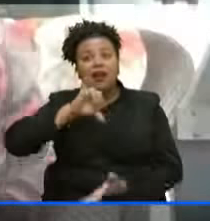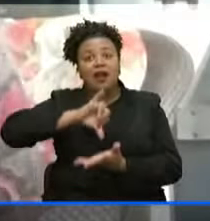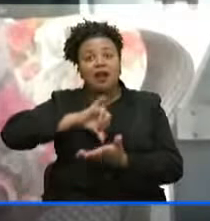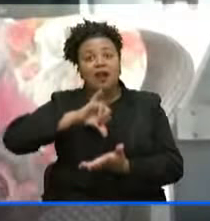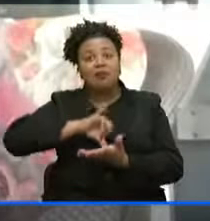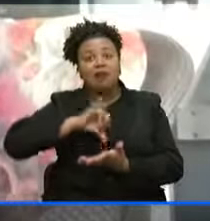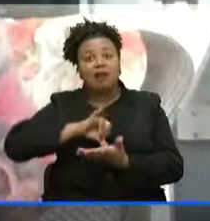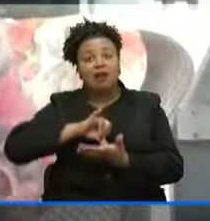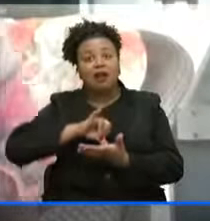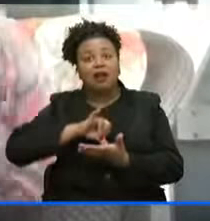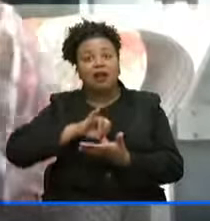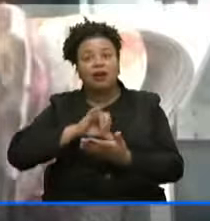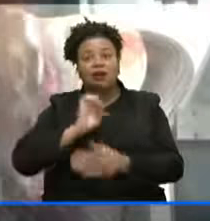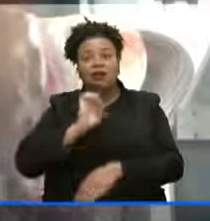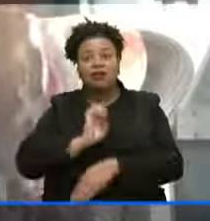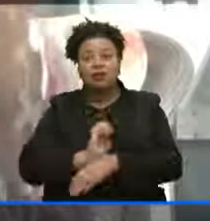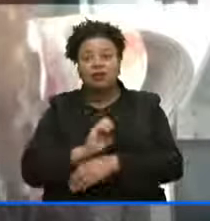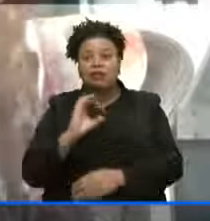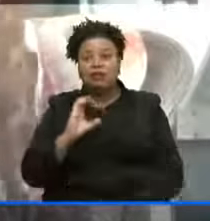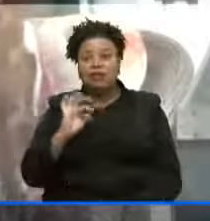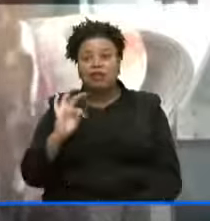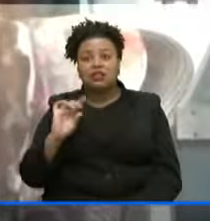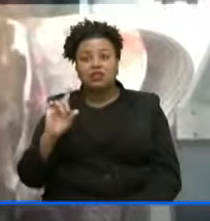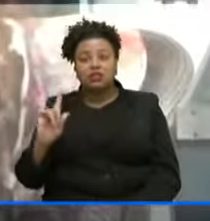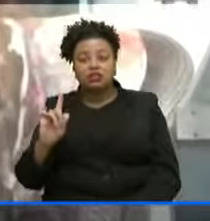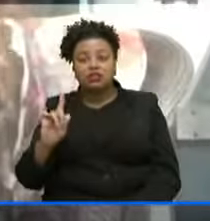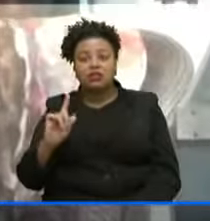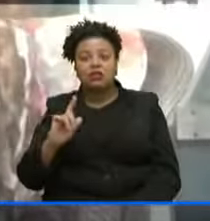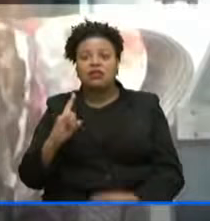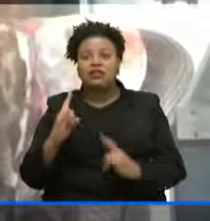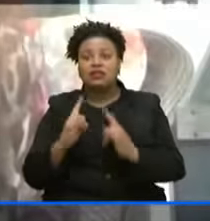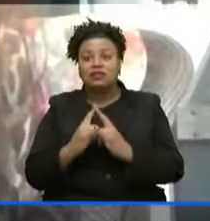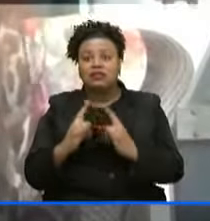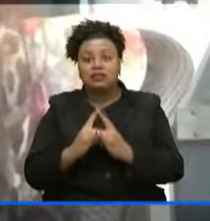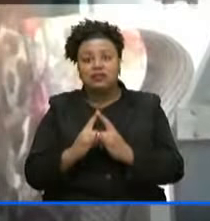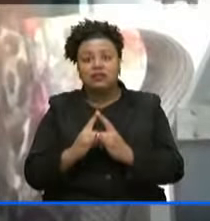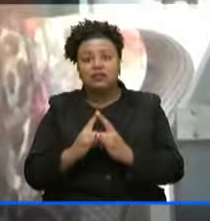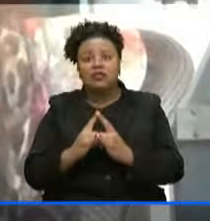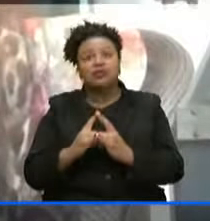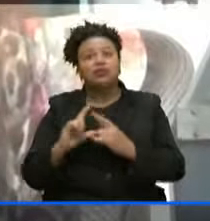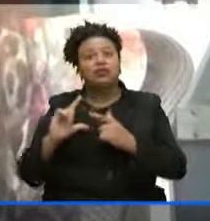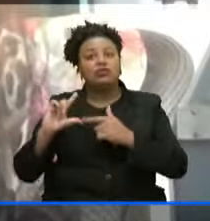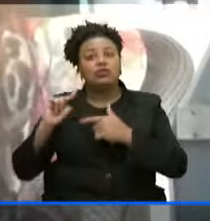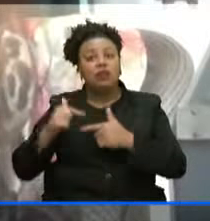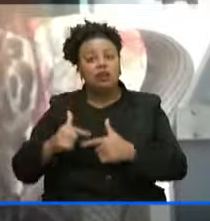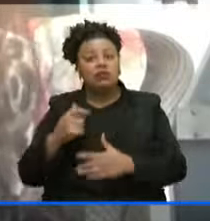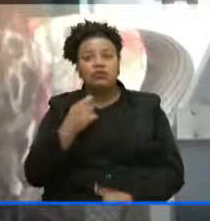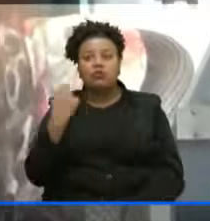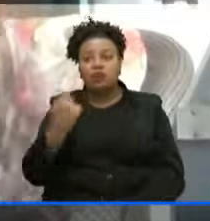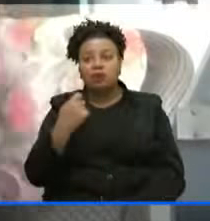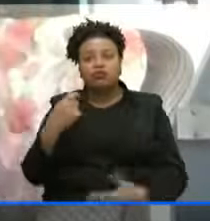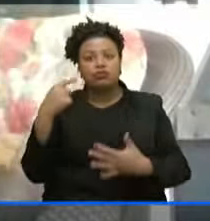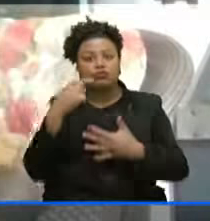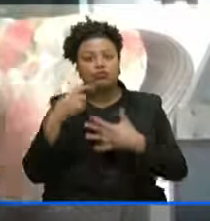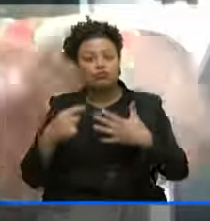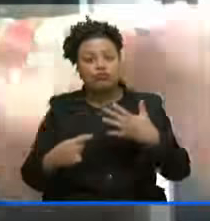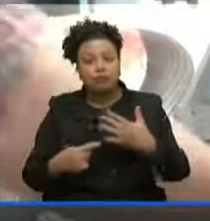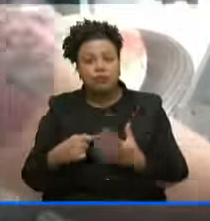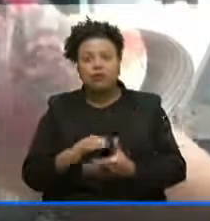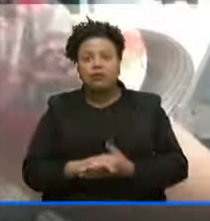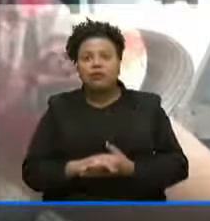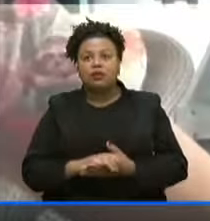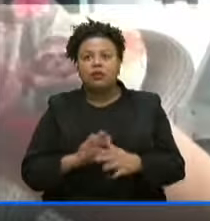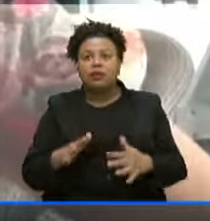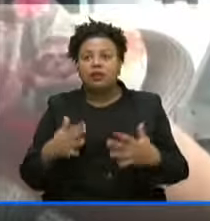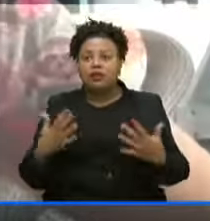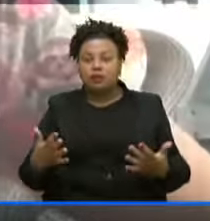do estadual dos CTGs, Centro de Tradições Gaúchas e da Outras Providências.